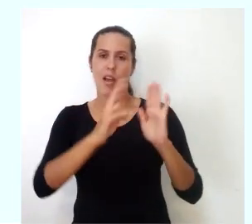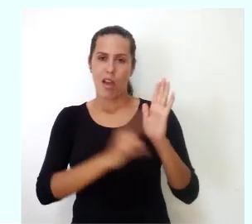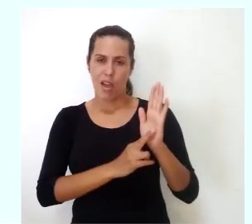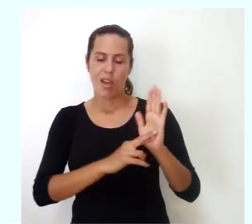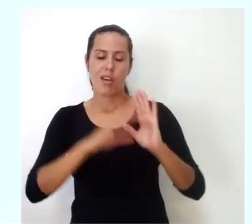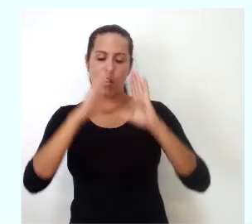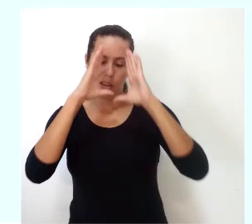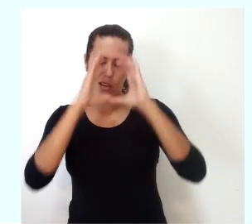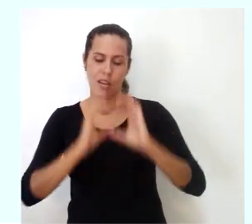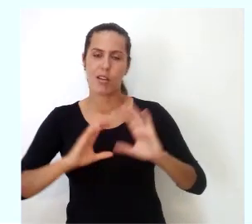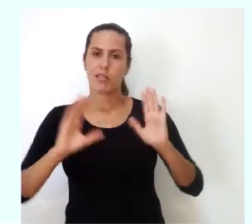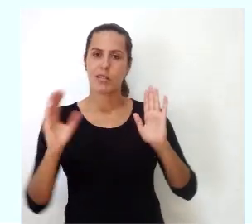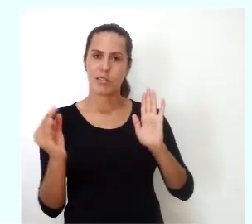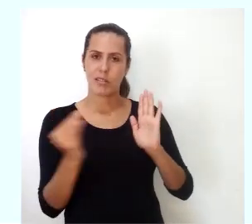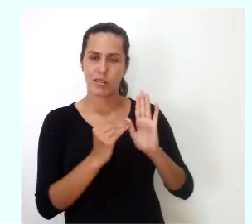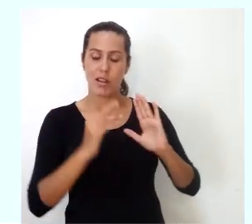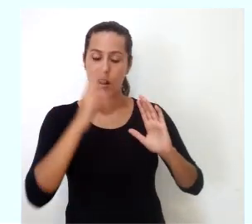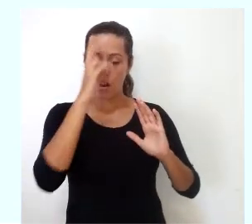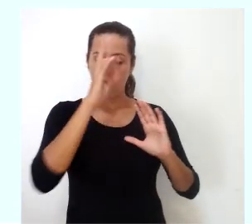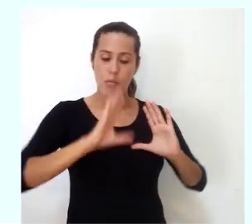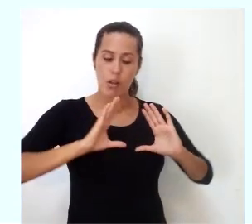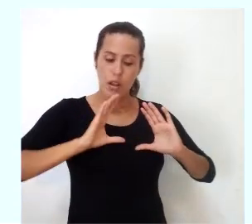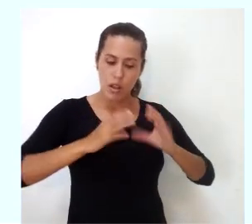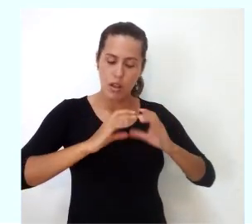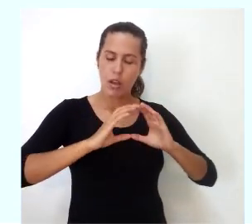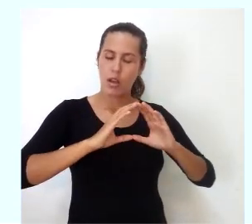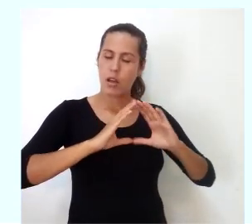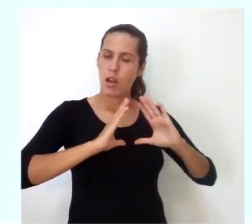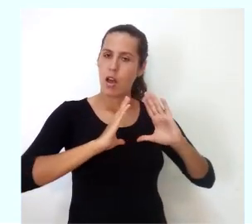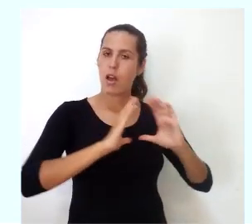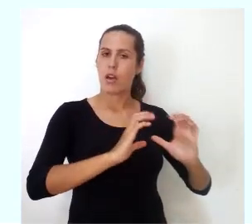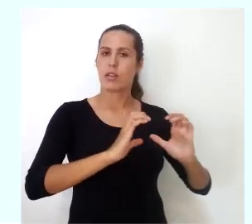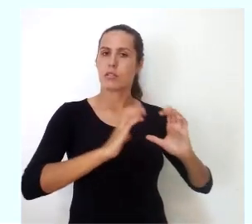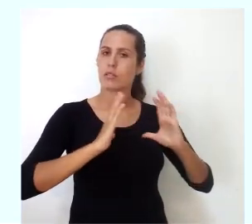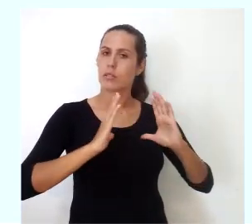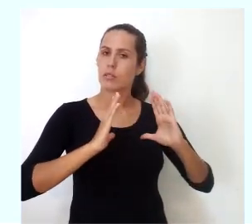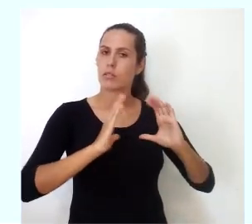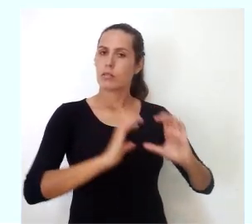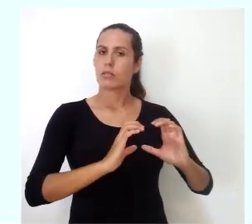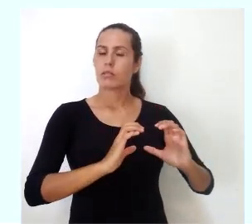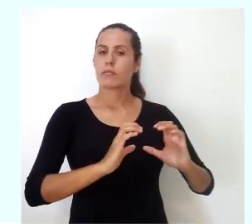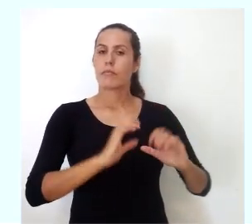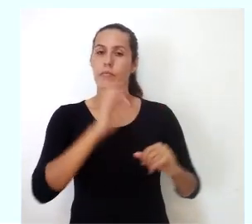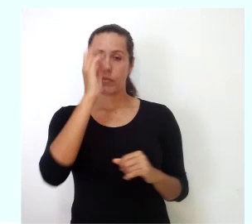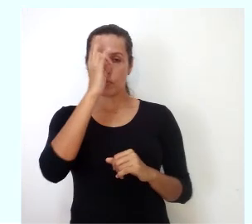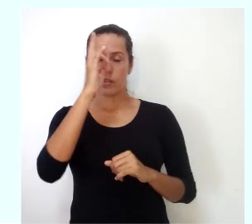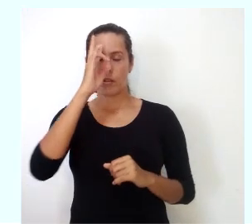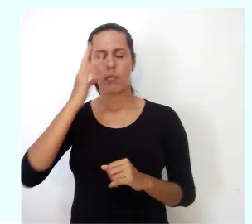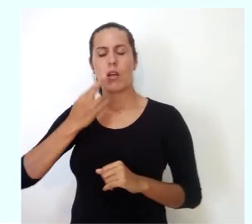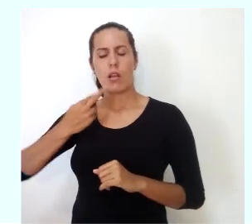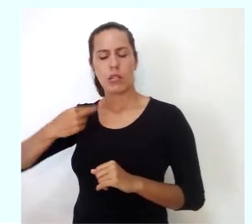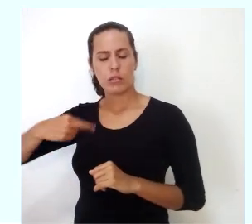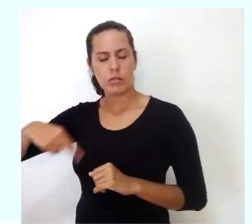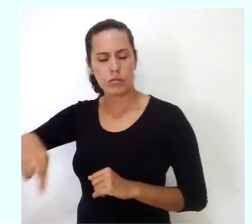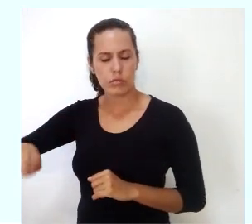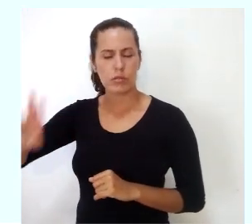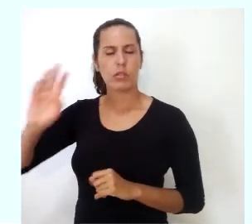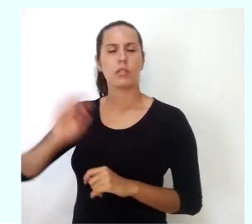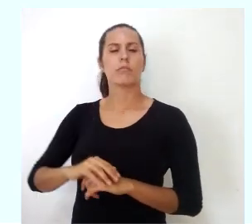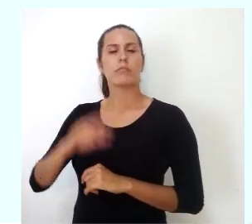Lembrar do código moral, lembrar, aliás, do código ético, certo? Lembrar do código ético, lembrar